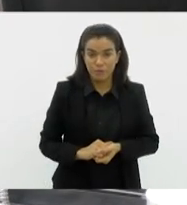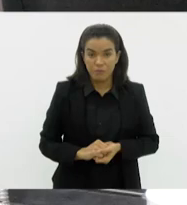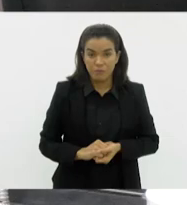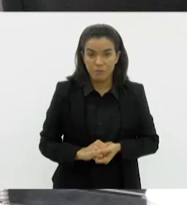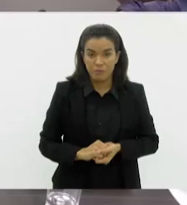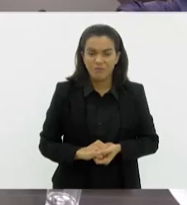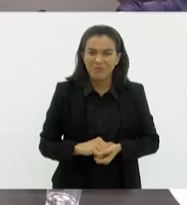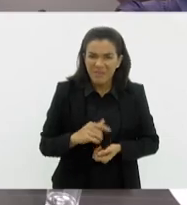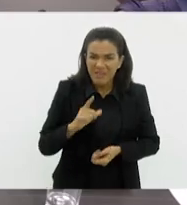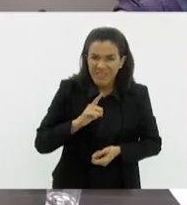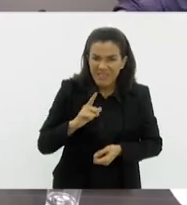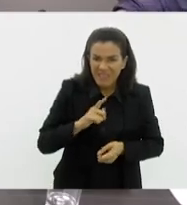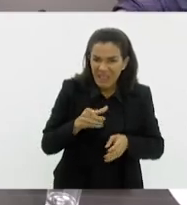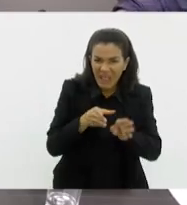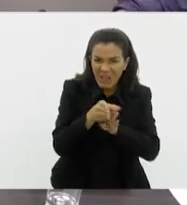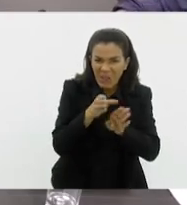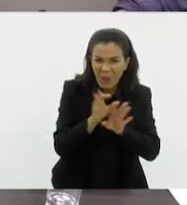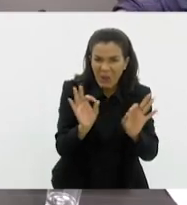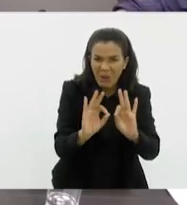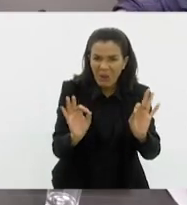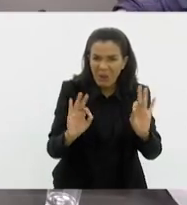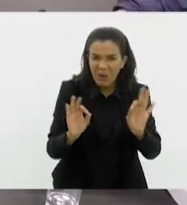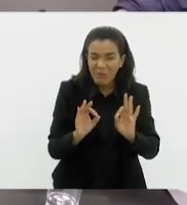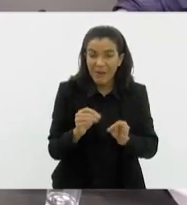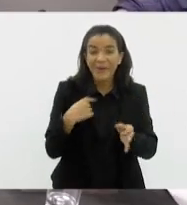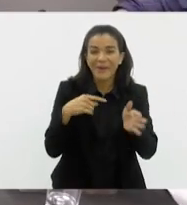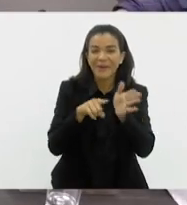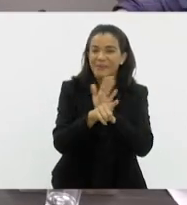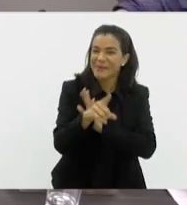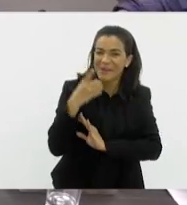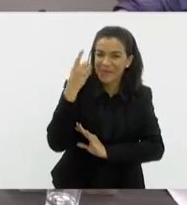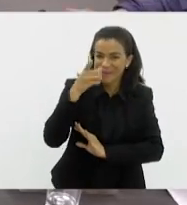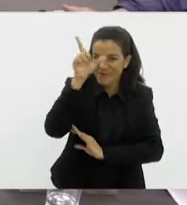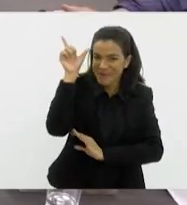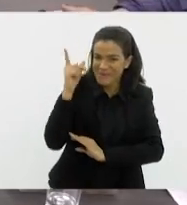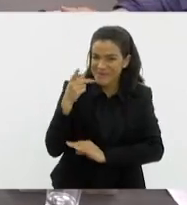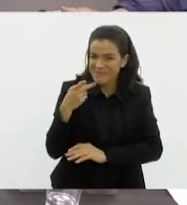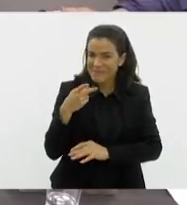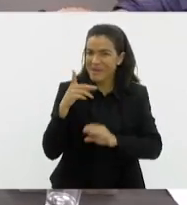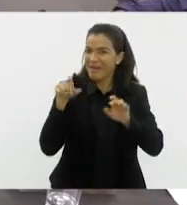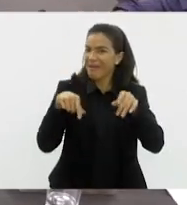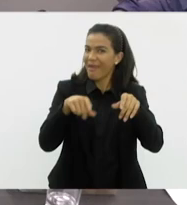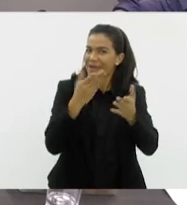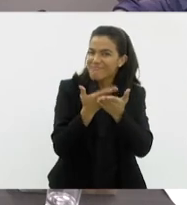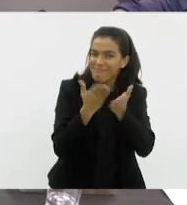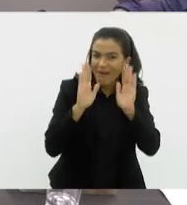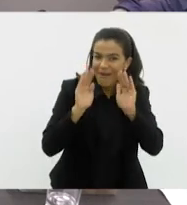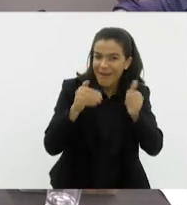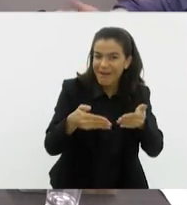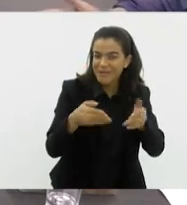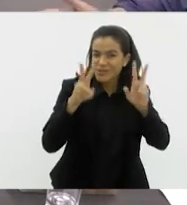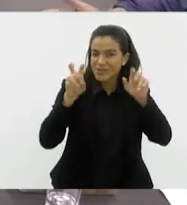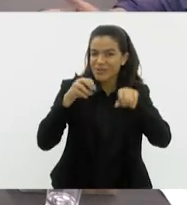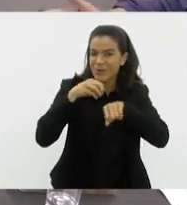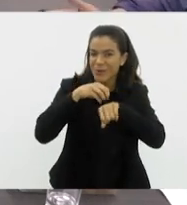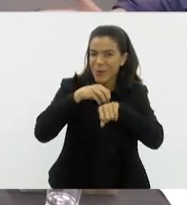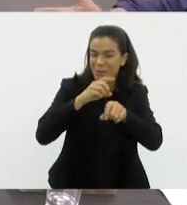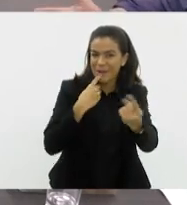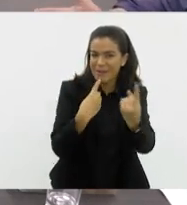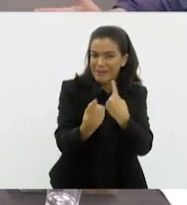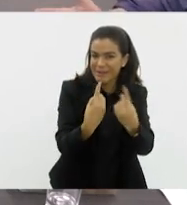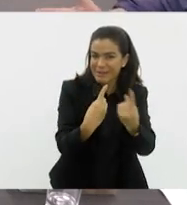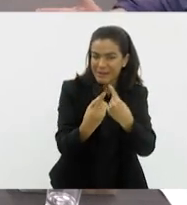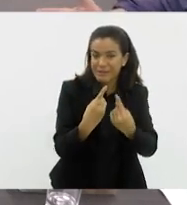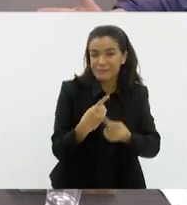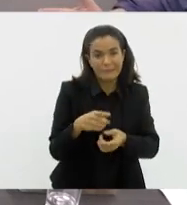Não tem norma para isso, não? Eu vou perguntar agora, deputado Luiz Paulo, que é o nosso especialista em trânsito. De fato, a pesquisa que a gente fez aqui, deputado